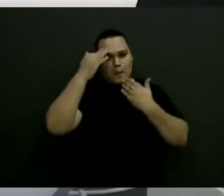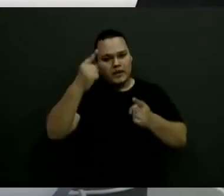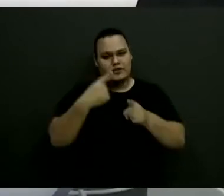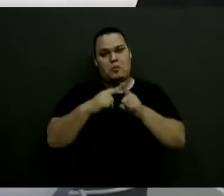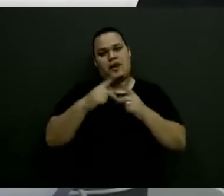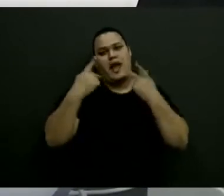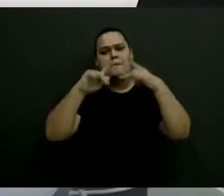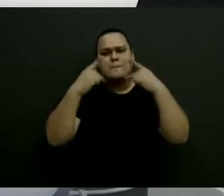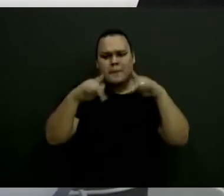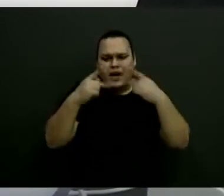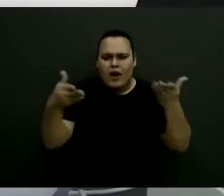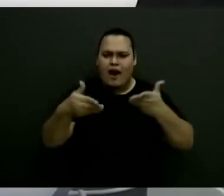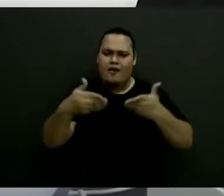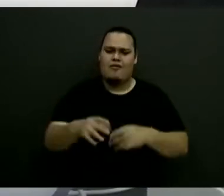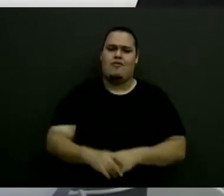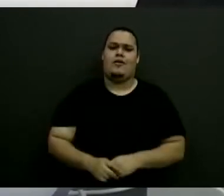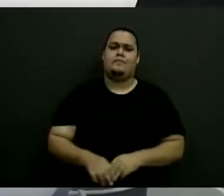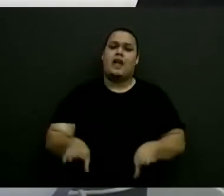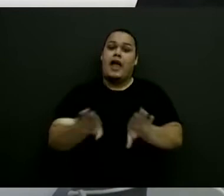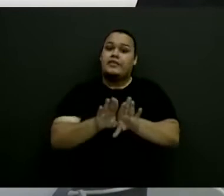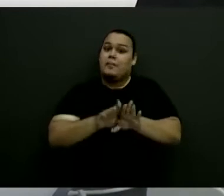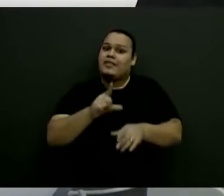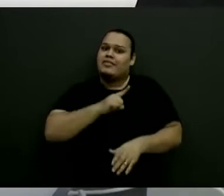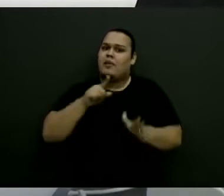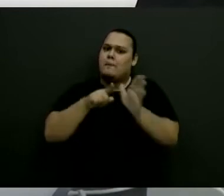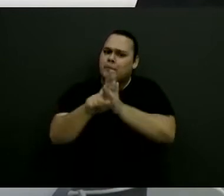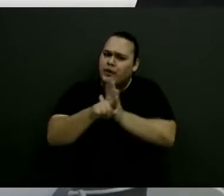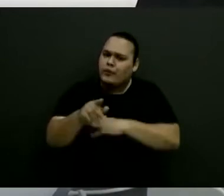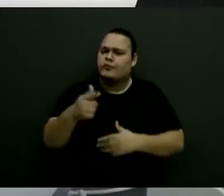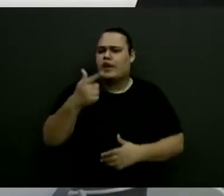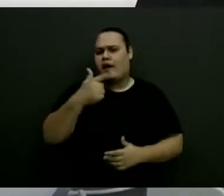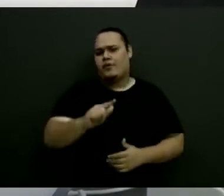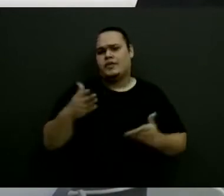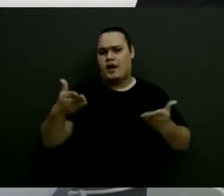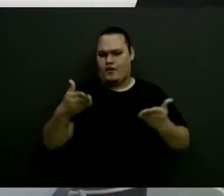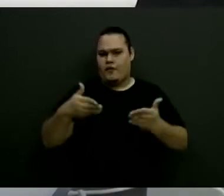para nosotros. Tenemos algunas preguntas para el pastor.